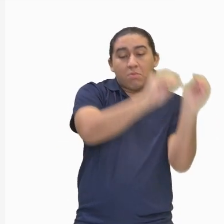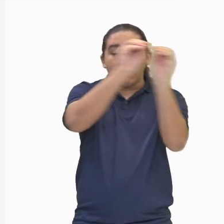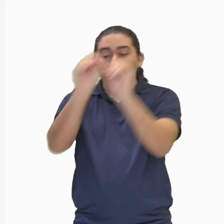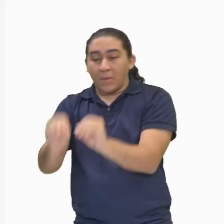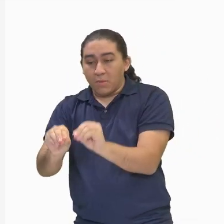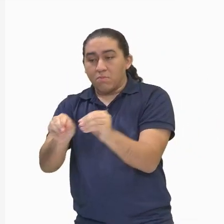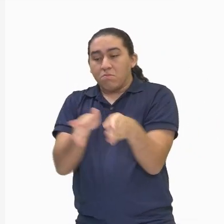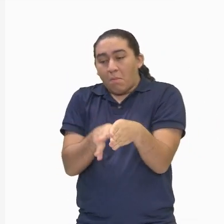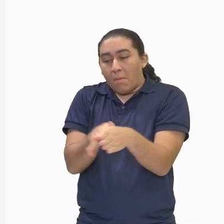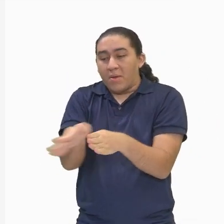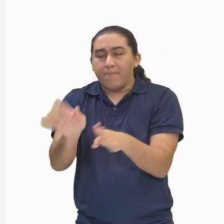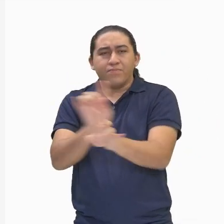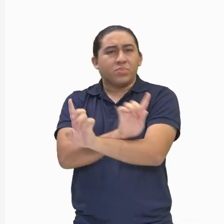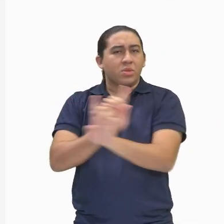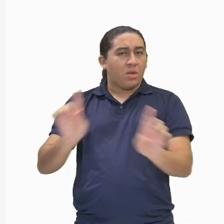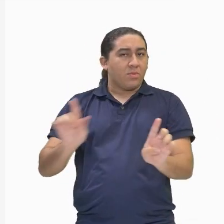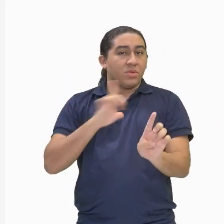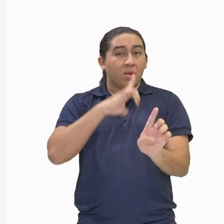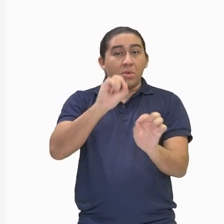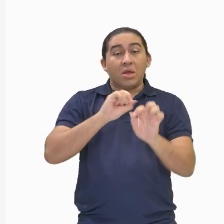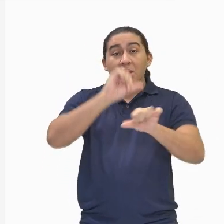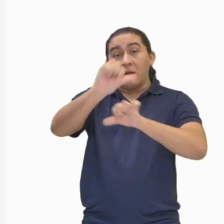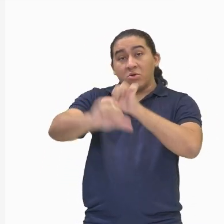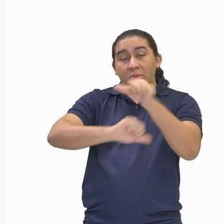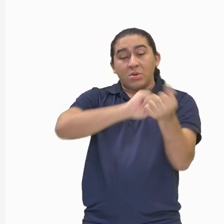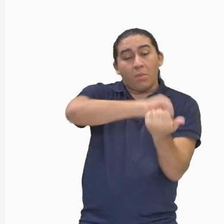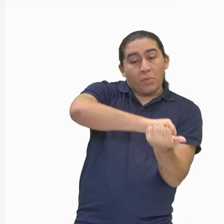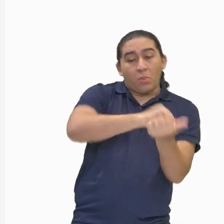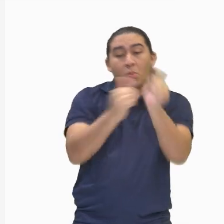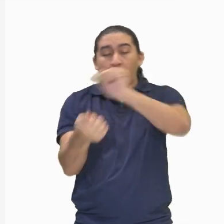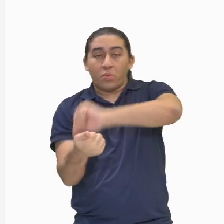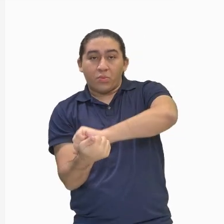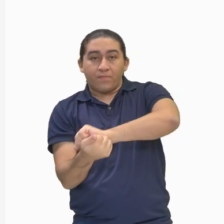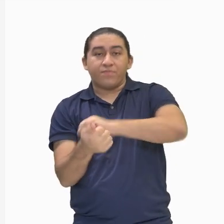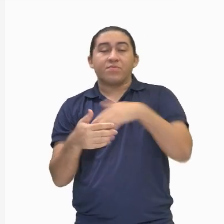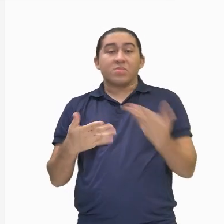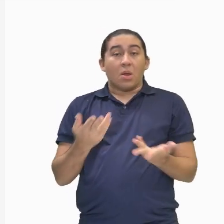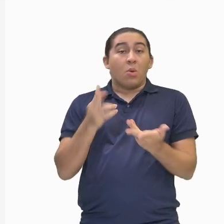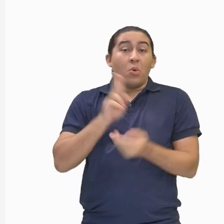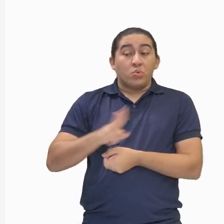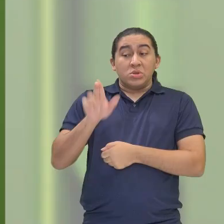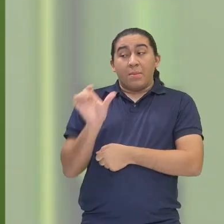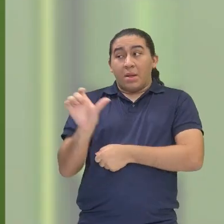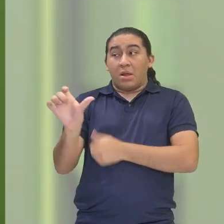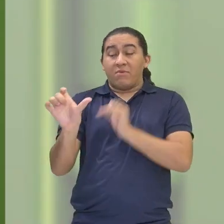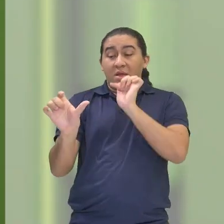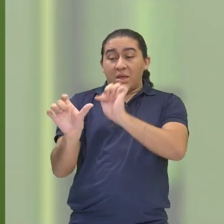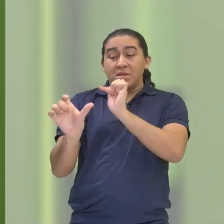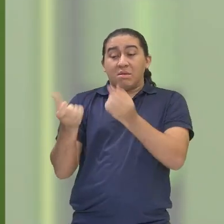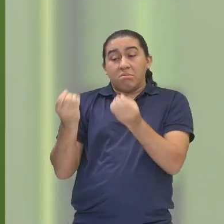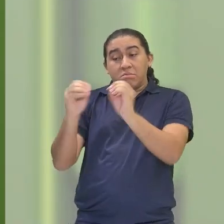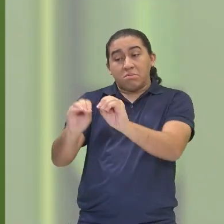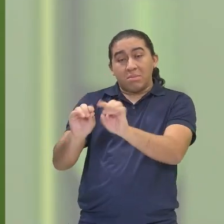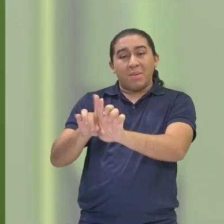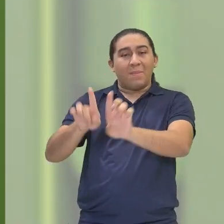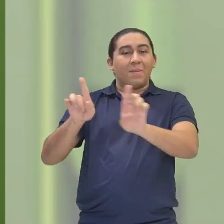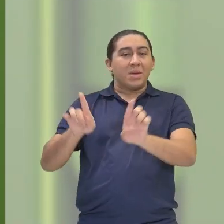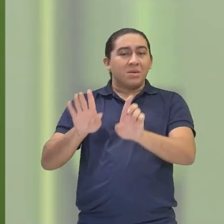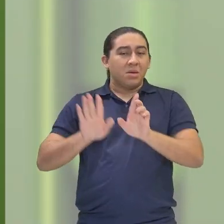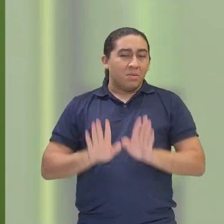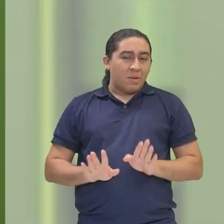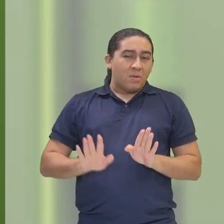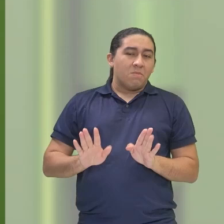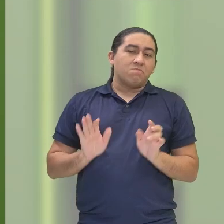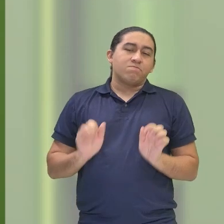transformada de uma modalidade em outra, tá certo? Então a gente utiliza a palavra produzida, mas aí a gente podia